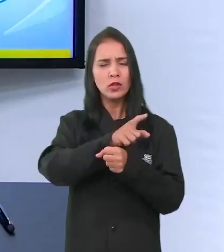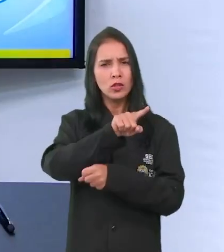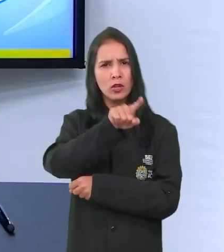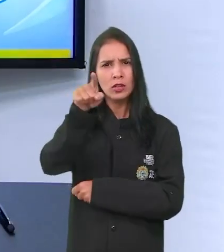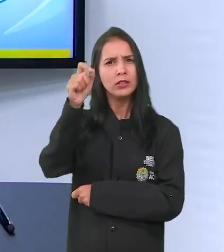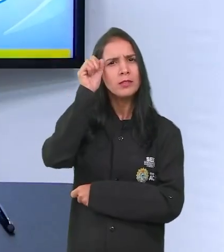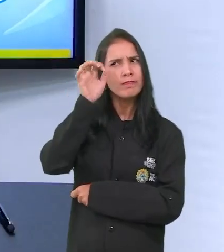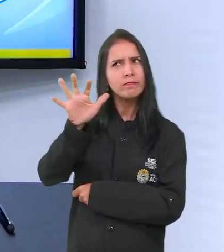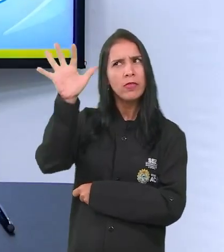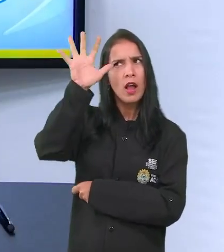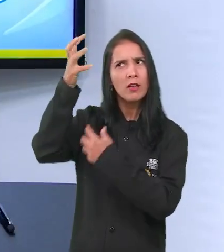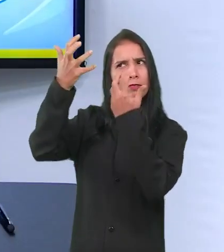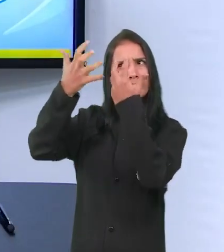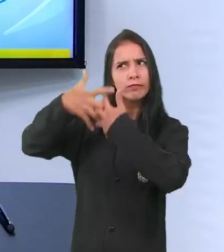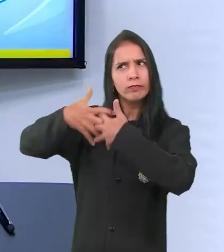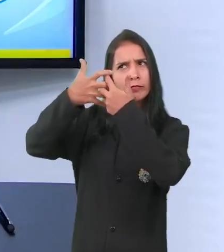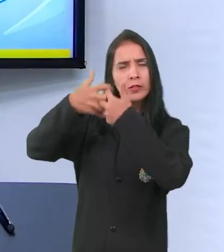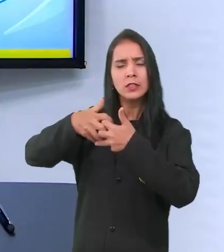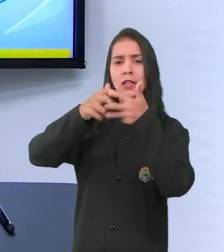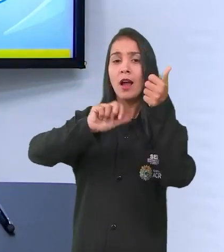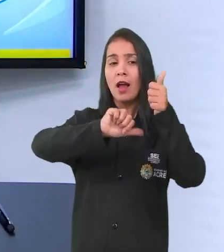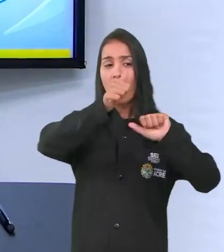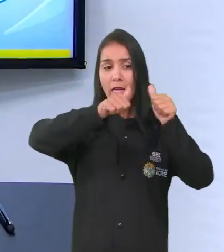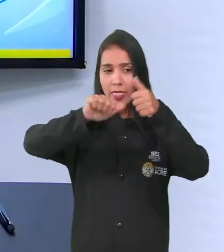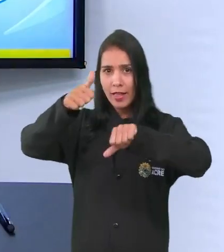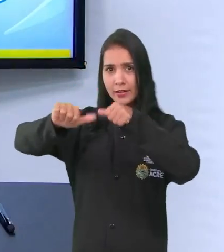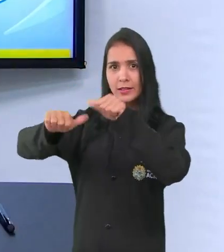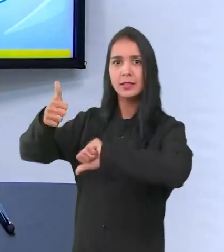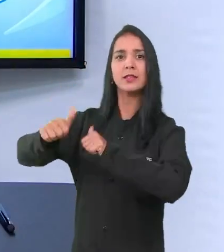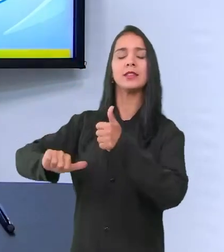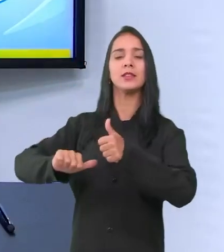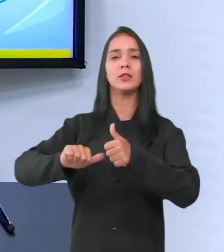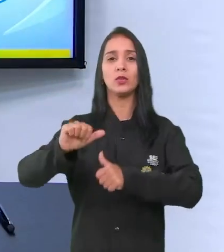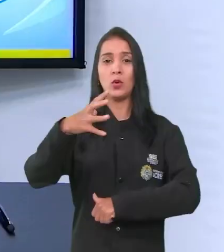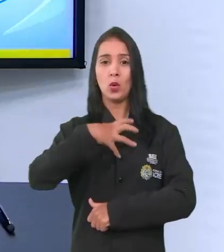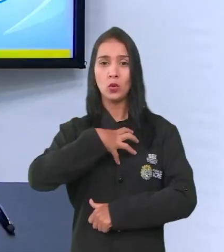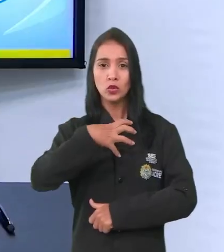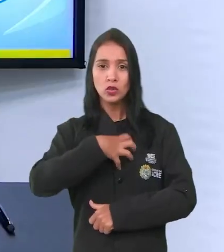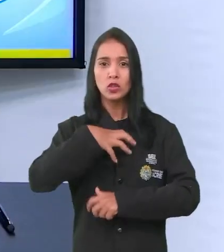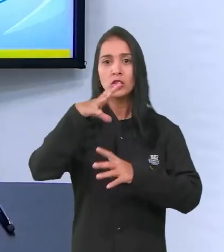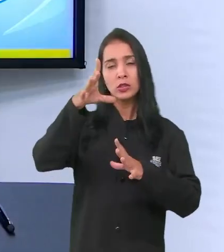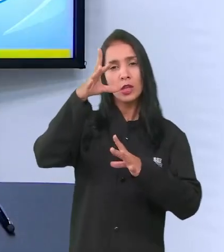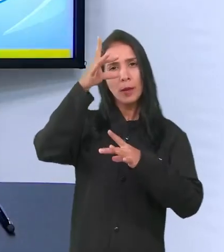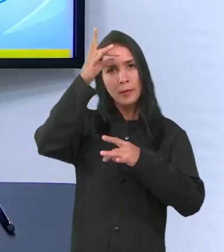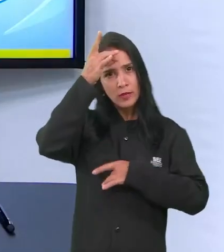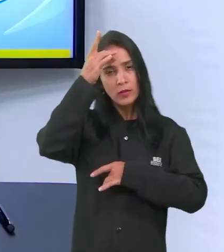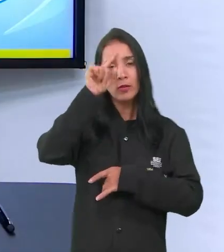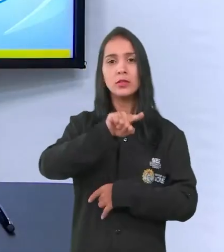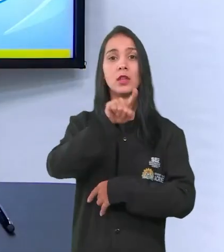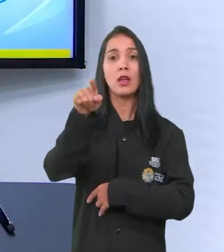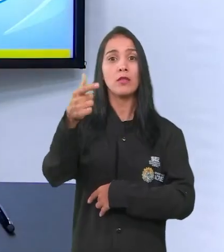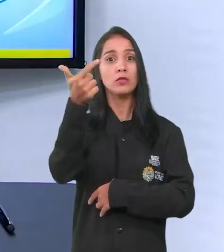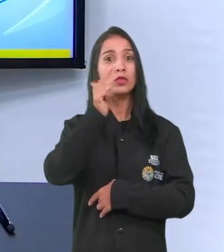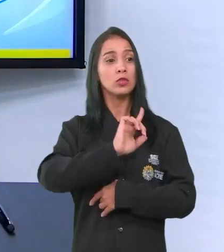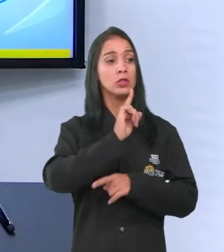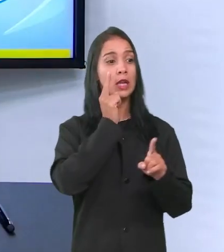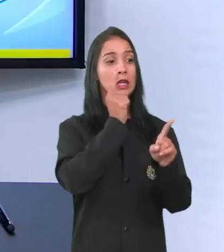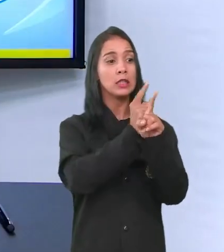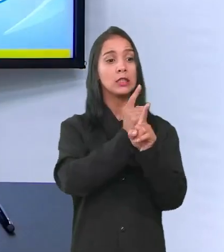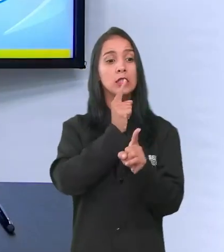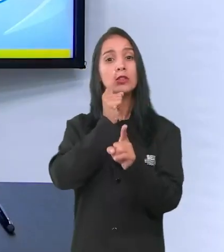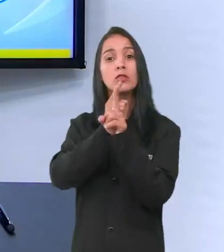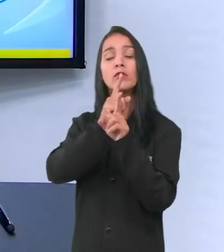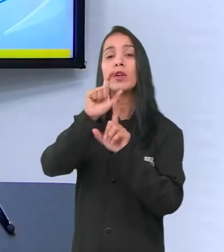e a sua reflexão, fazendo análise da performance que é feita no vídeo, e você vai identificar